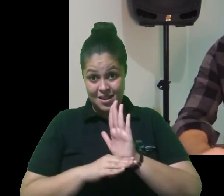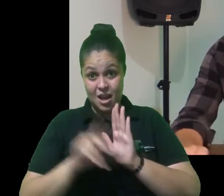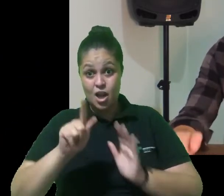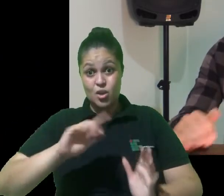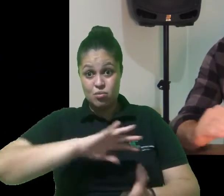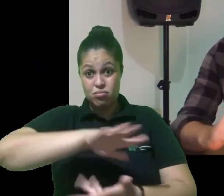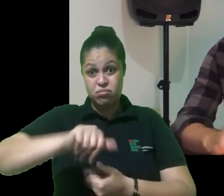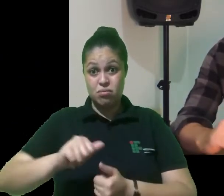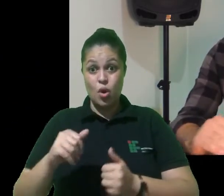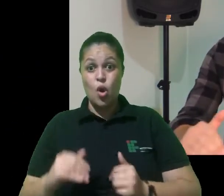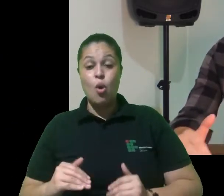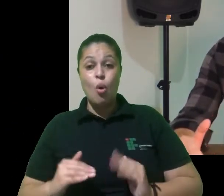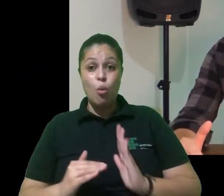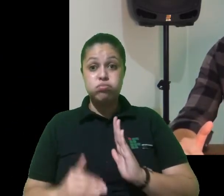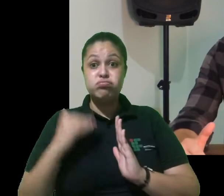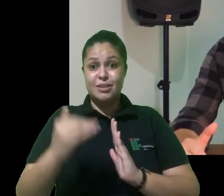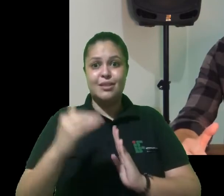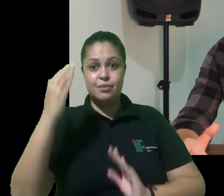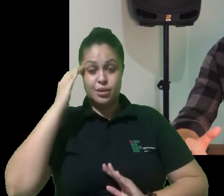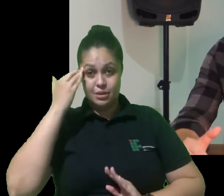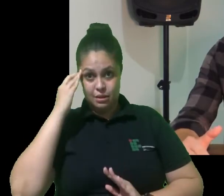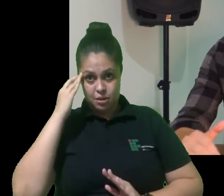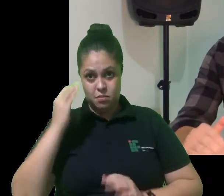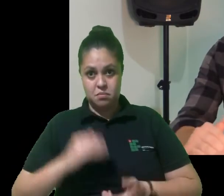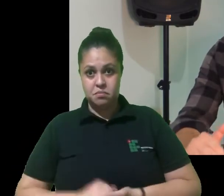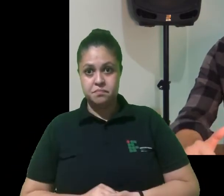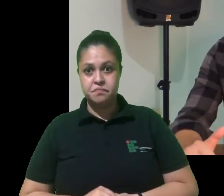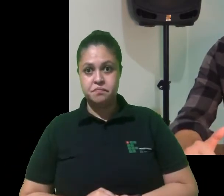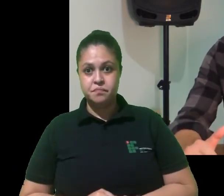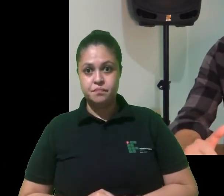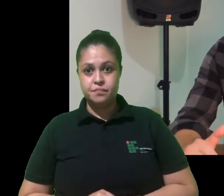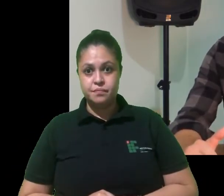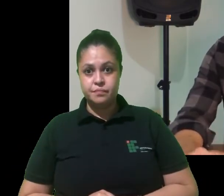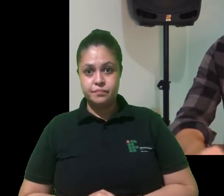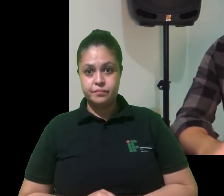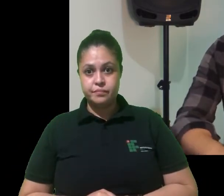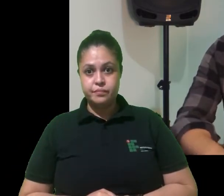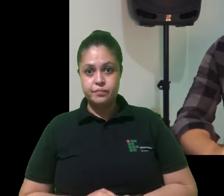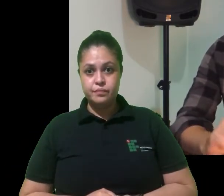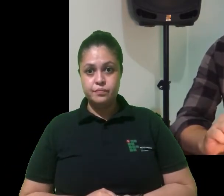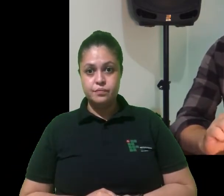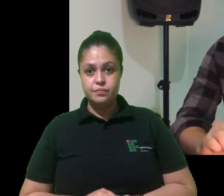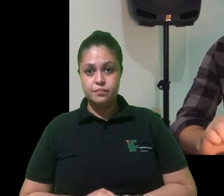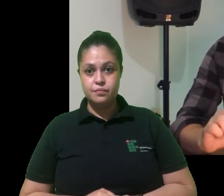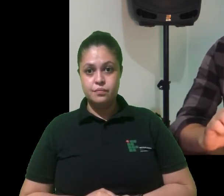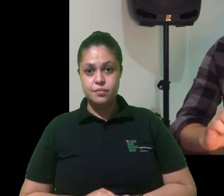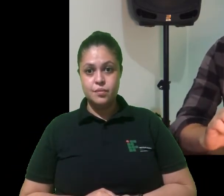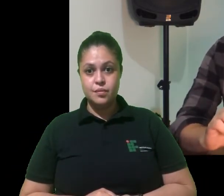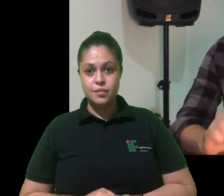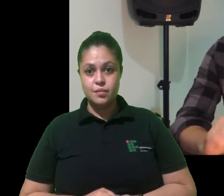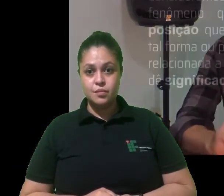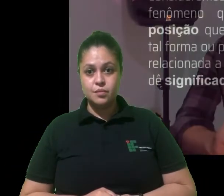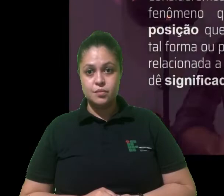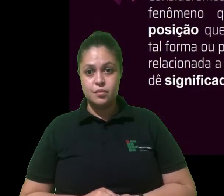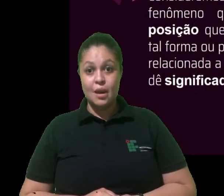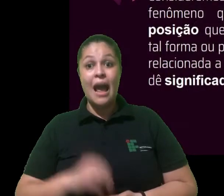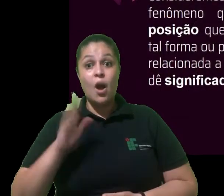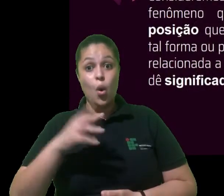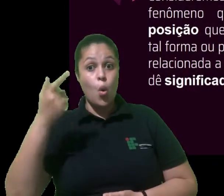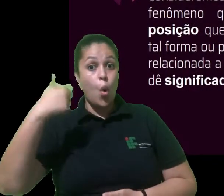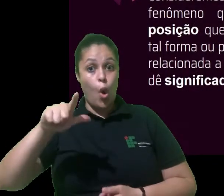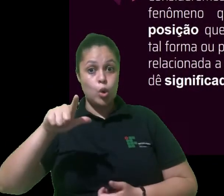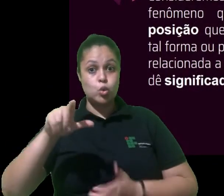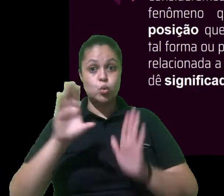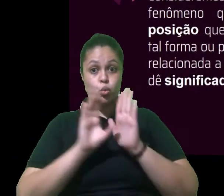categoria geográfica um nível de compreensão do fenômeno. Vamos ver o